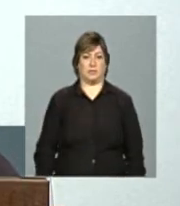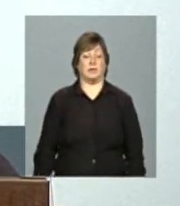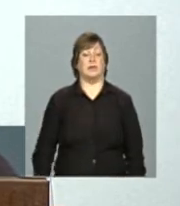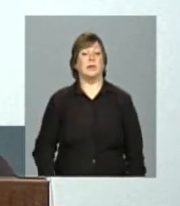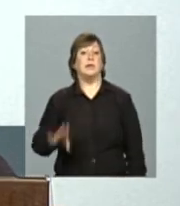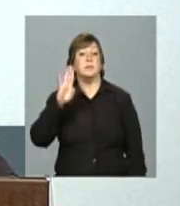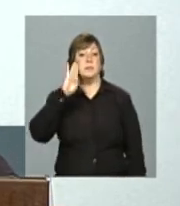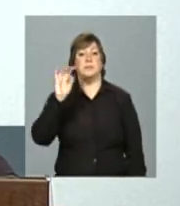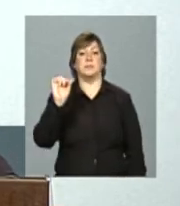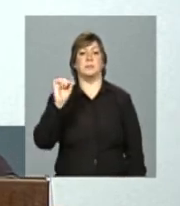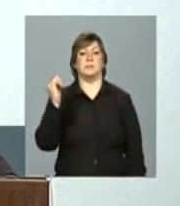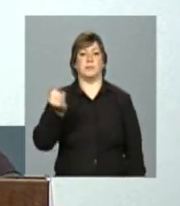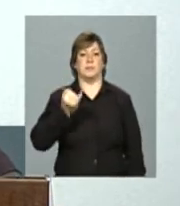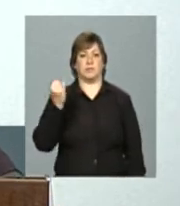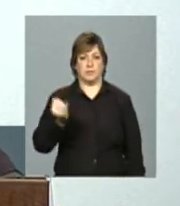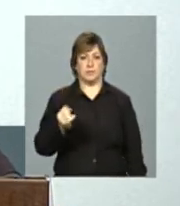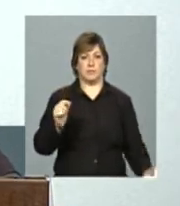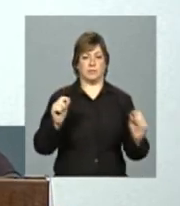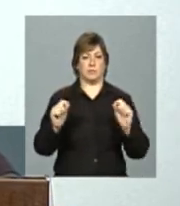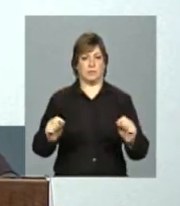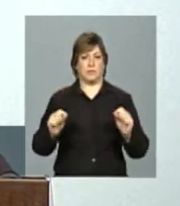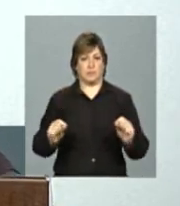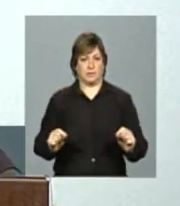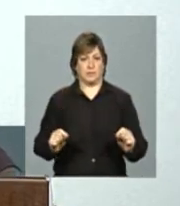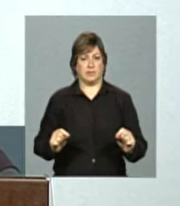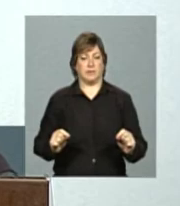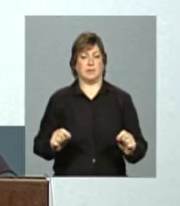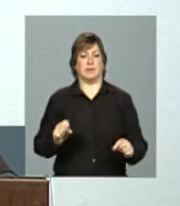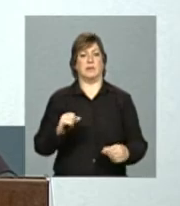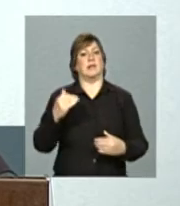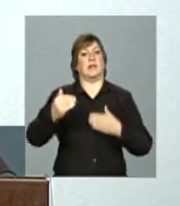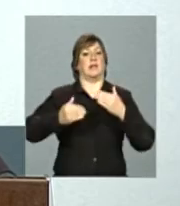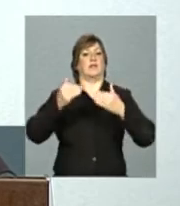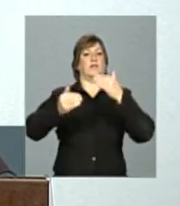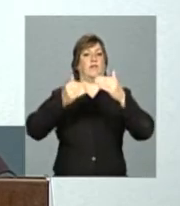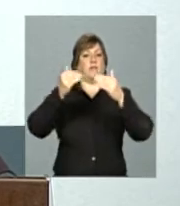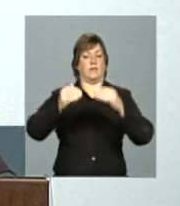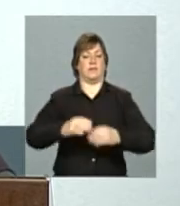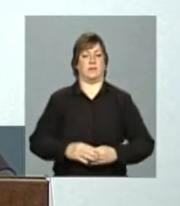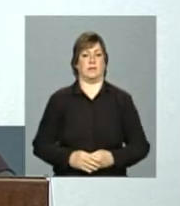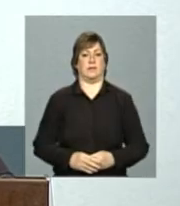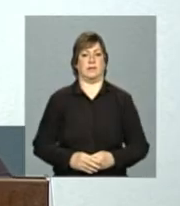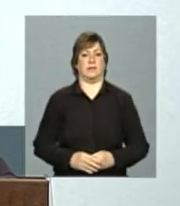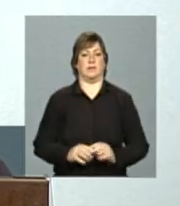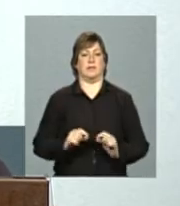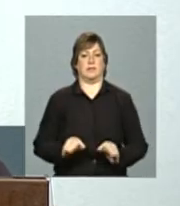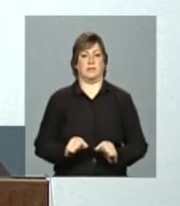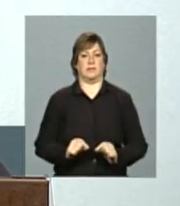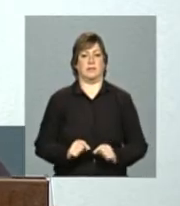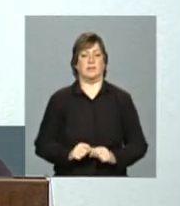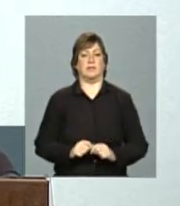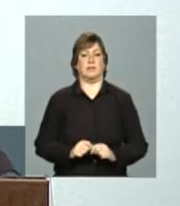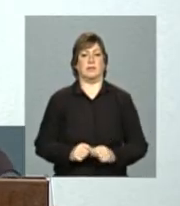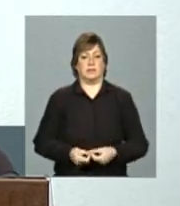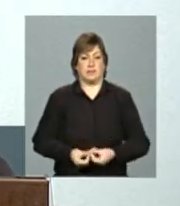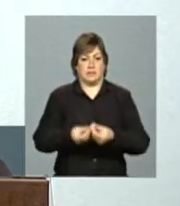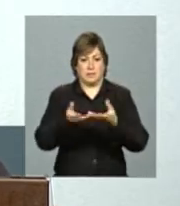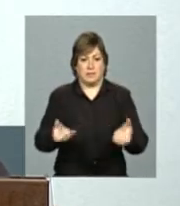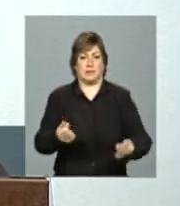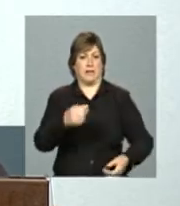fundamental para se desenvolver distribuir renda